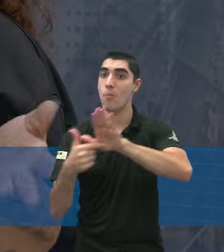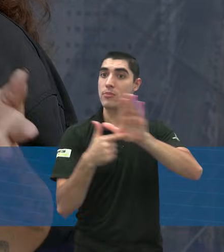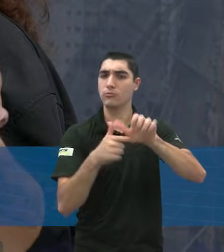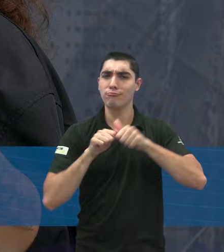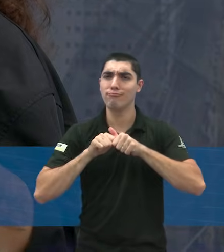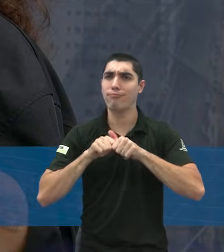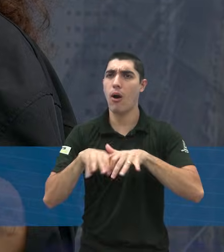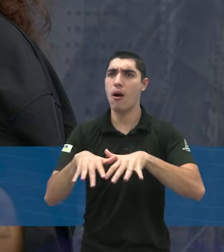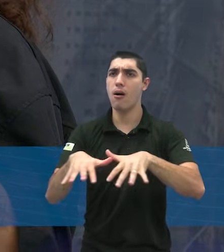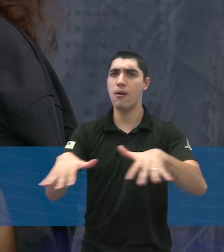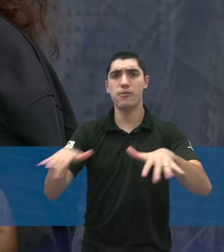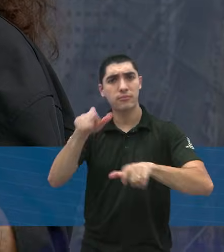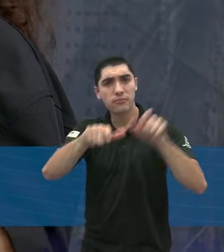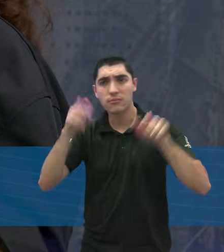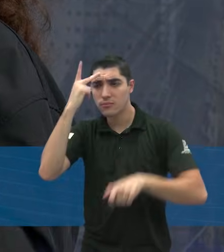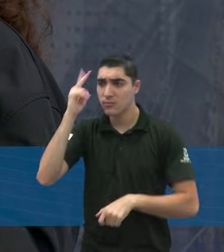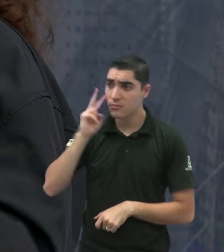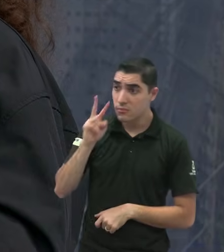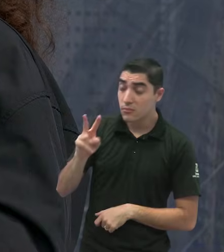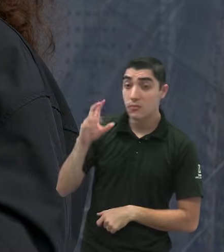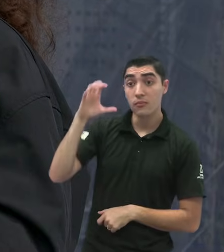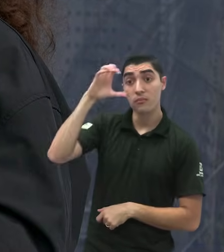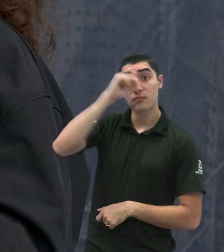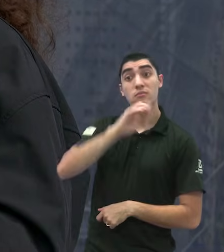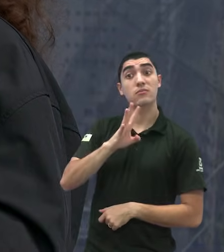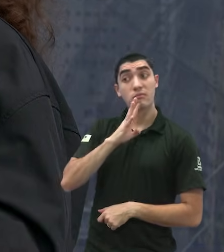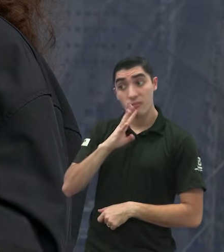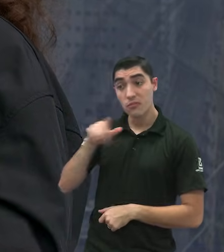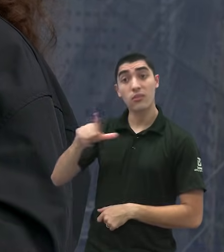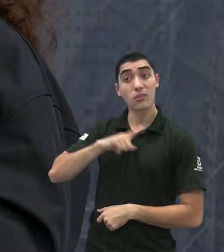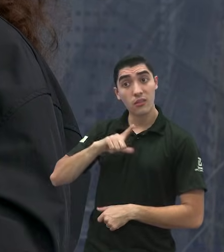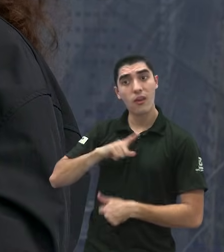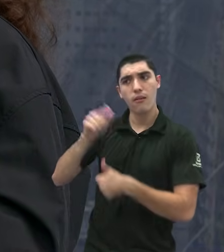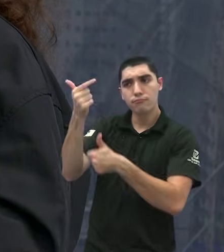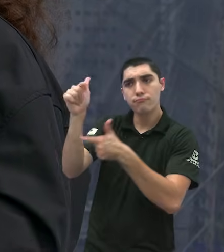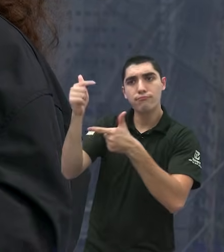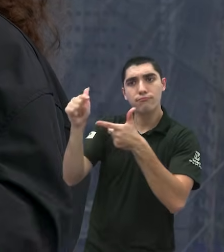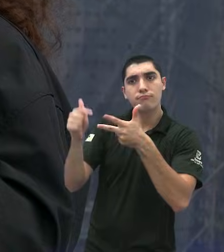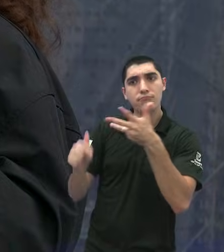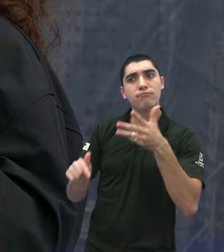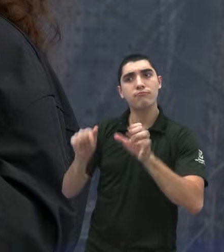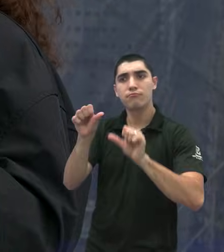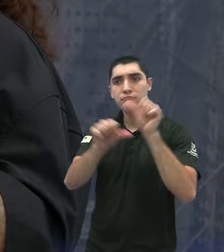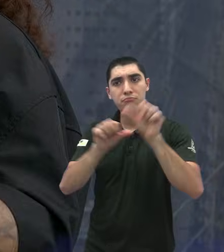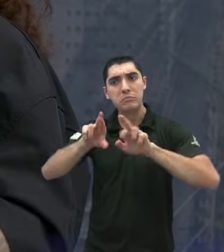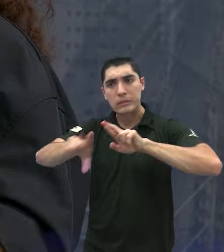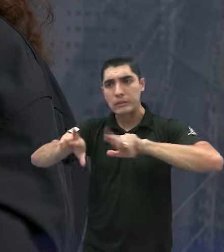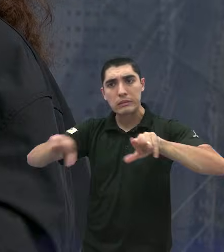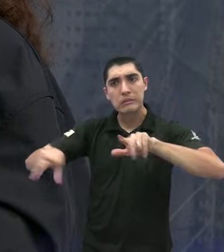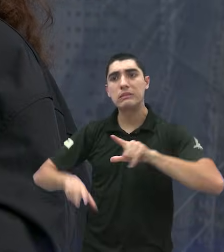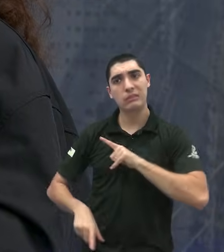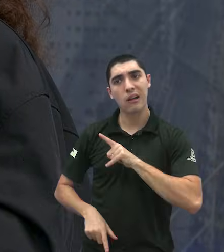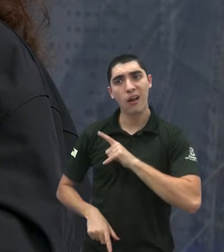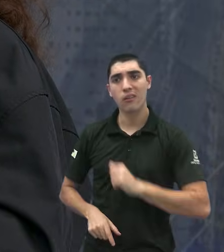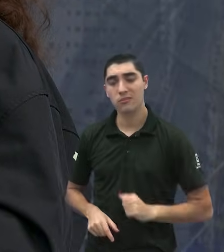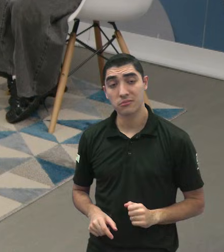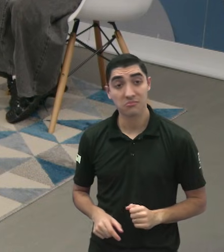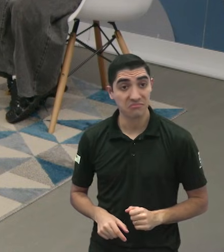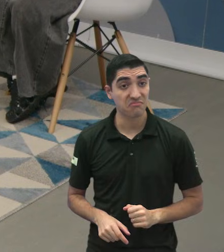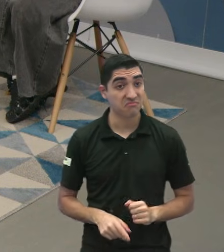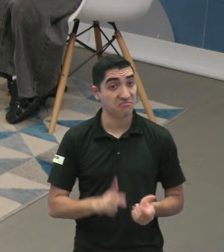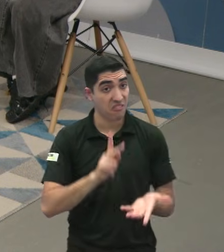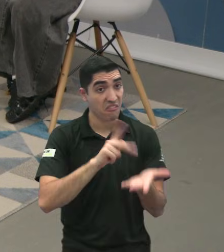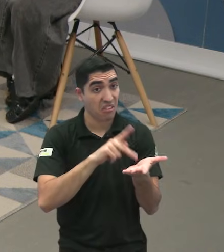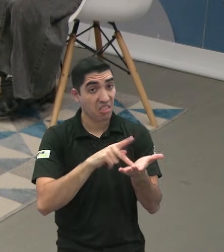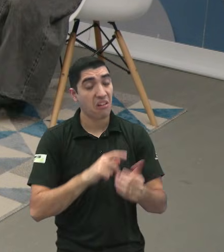difundir essa realidade de mudança no cotidiano das pessoas negras individualmente também. Com